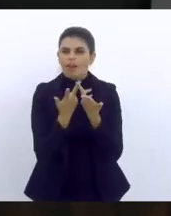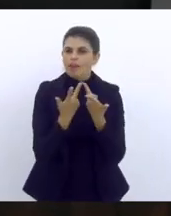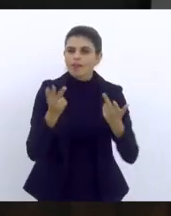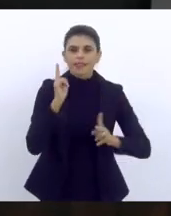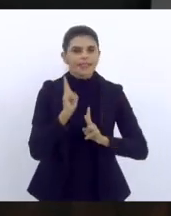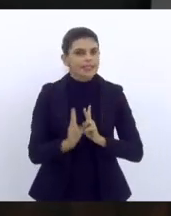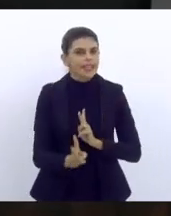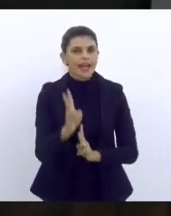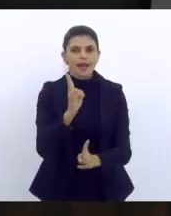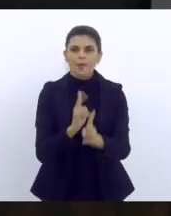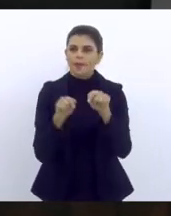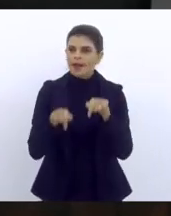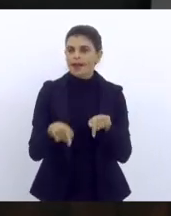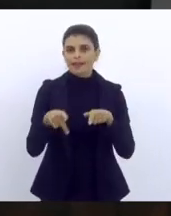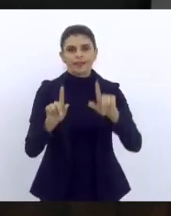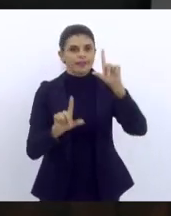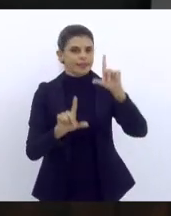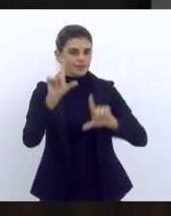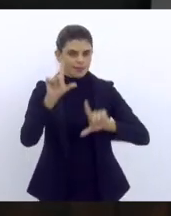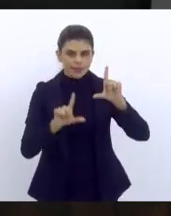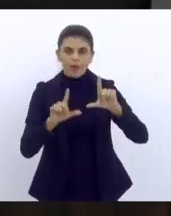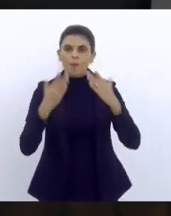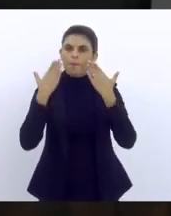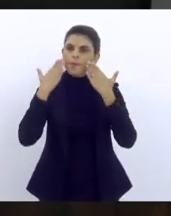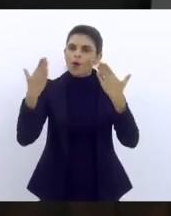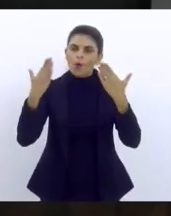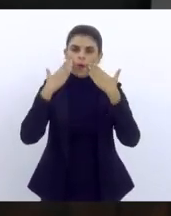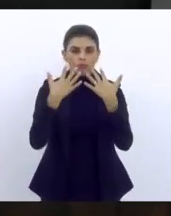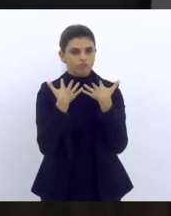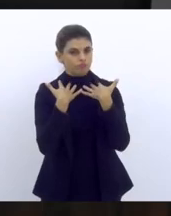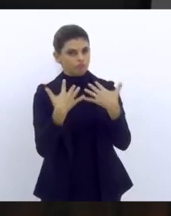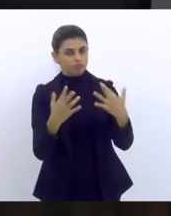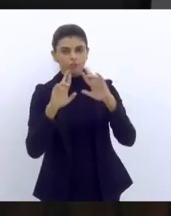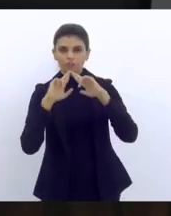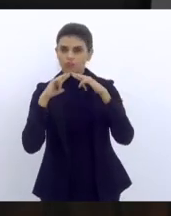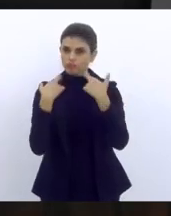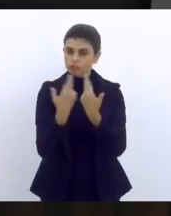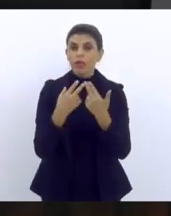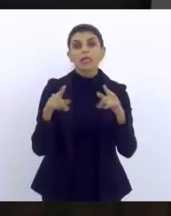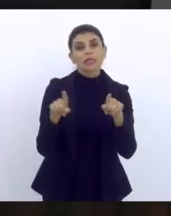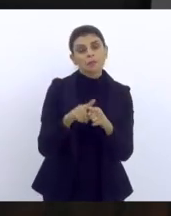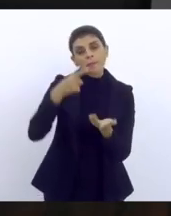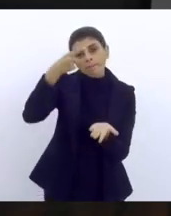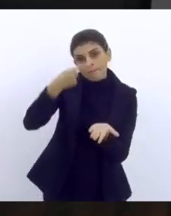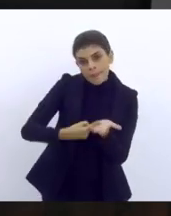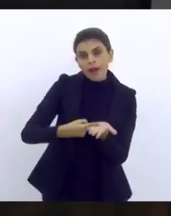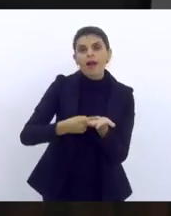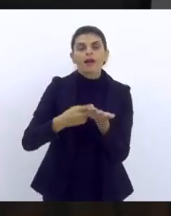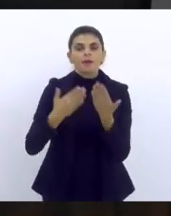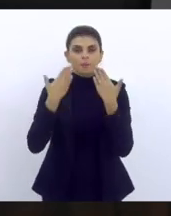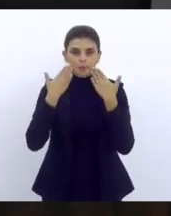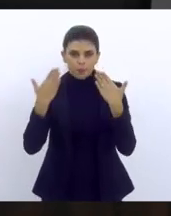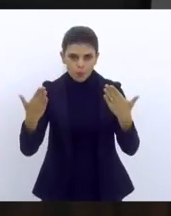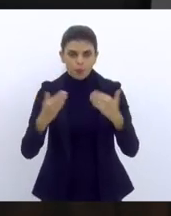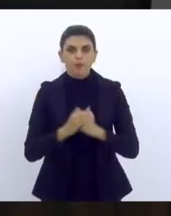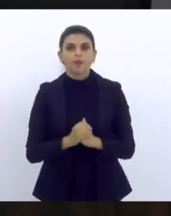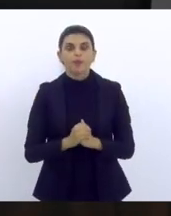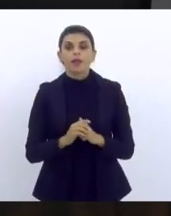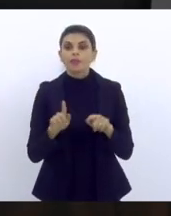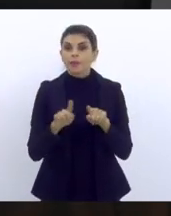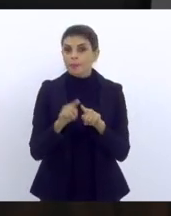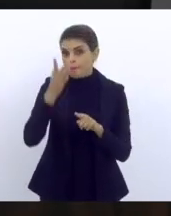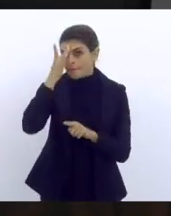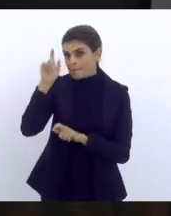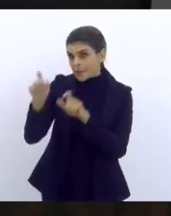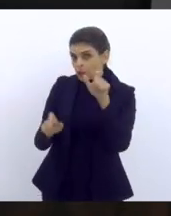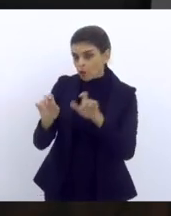as realizações de sessões e audiências públicas desta casa, o cerimonial que